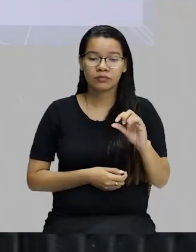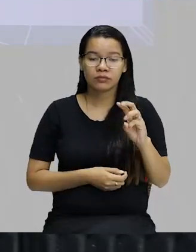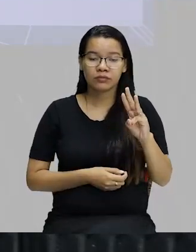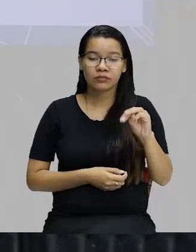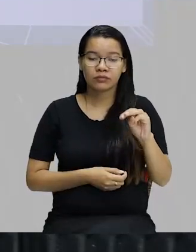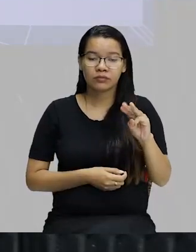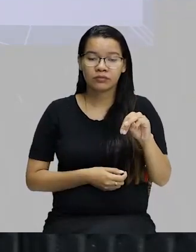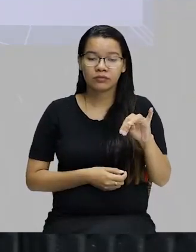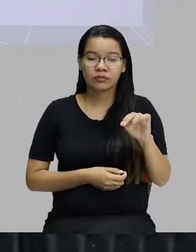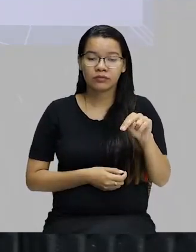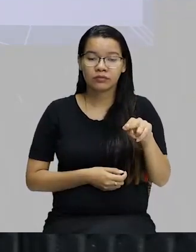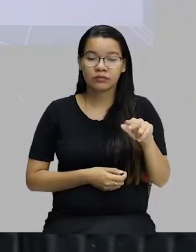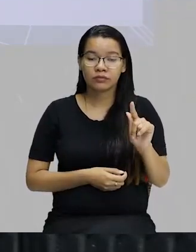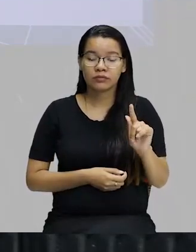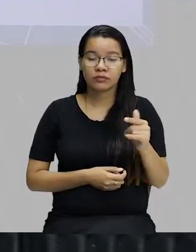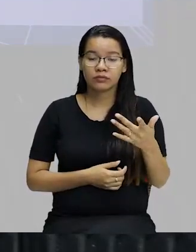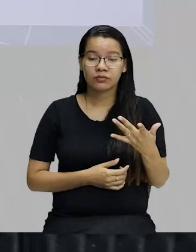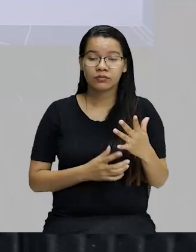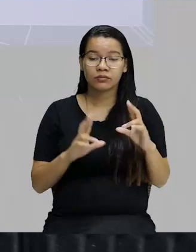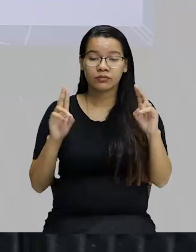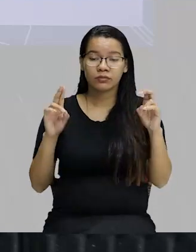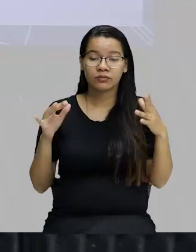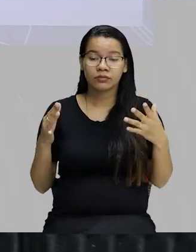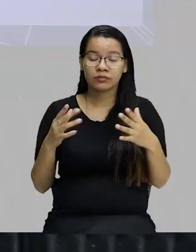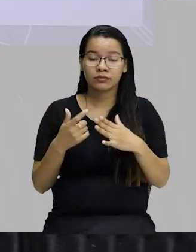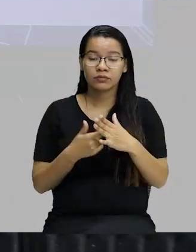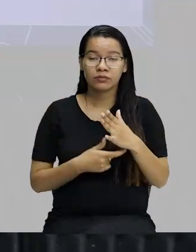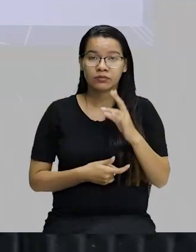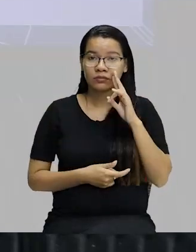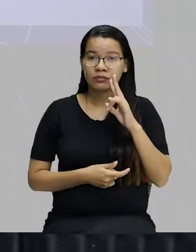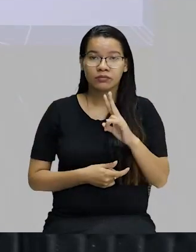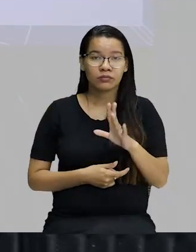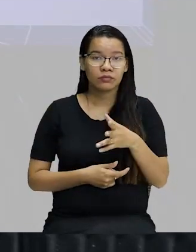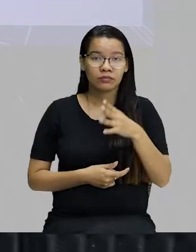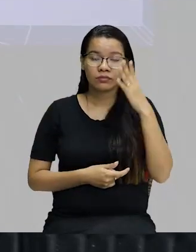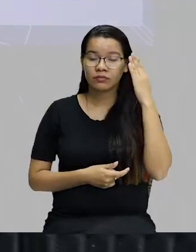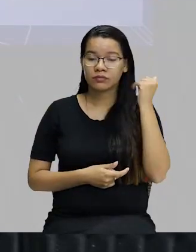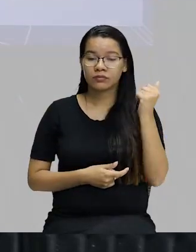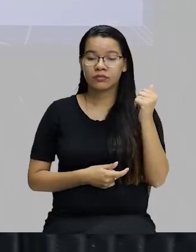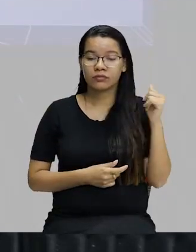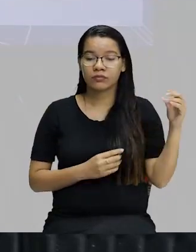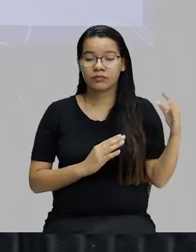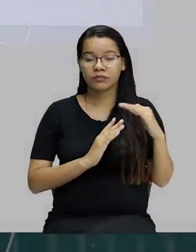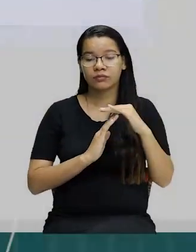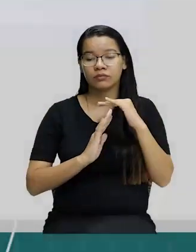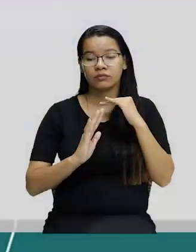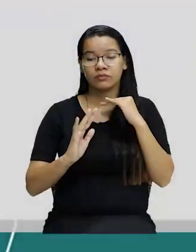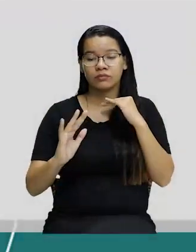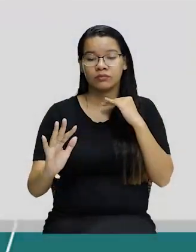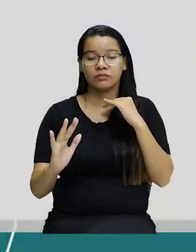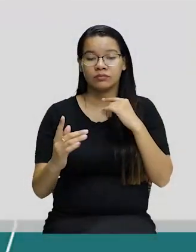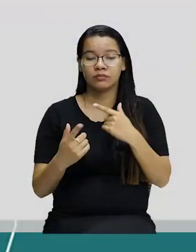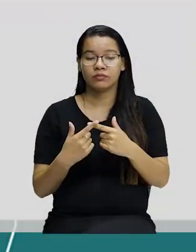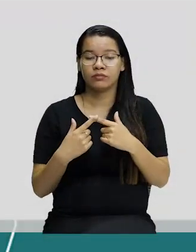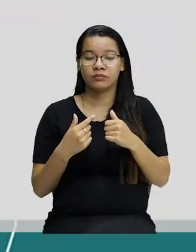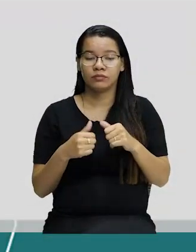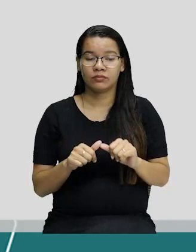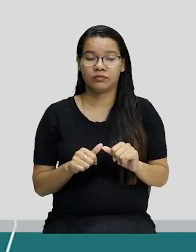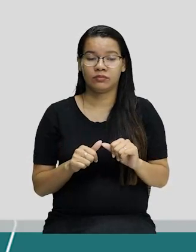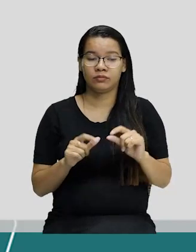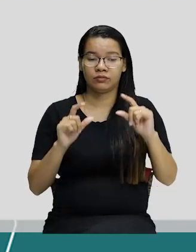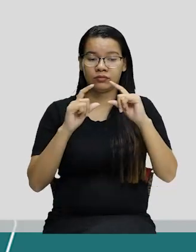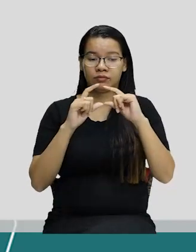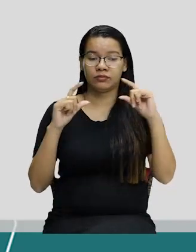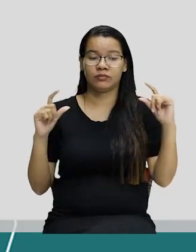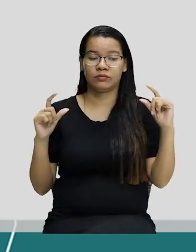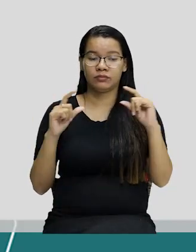assunto do texto? Na sua primeira olhada, você já sabe, imigração. Por que você sabe? Porque está bem destacado aqui em